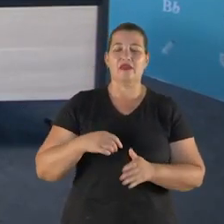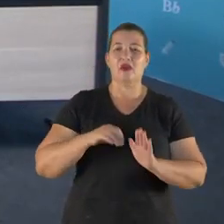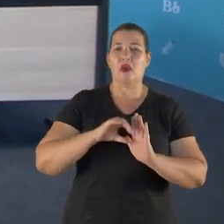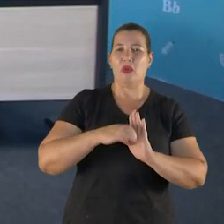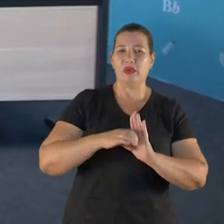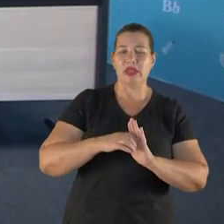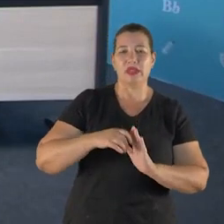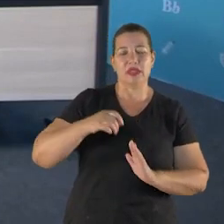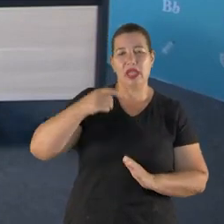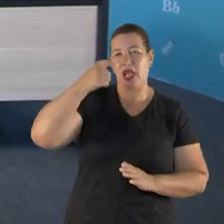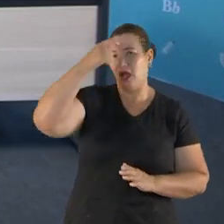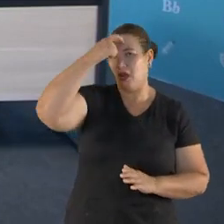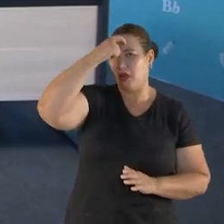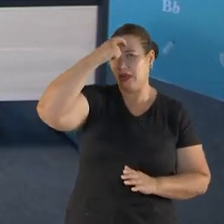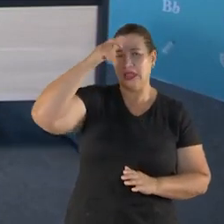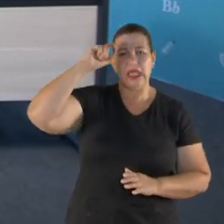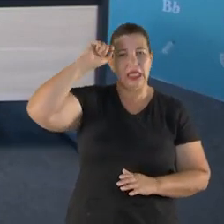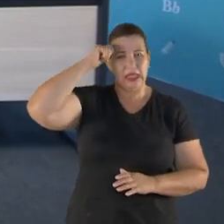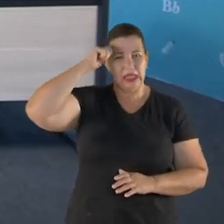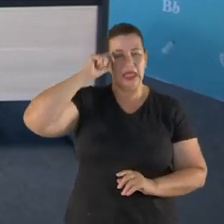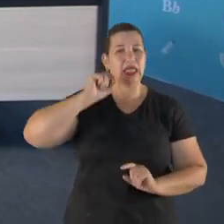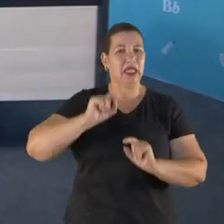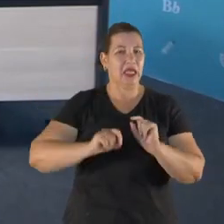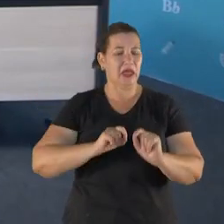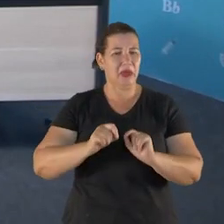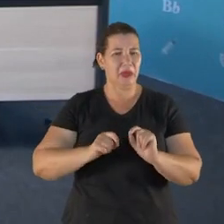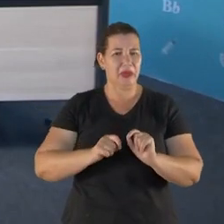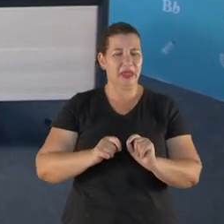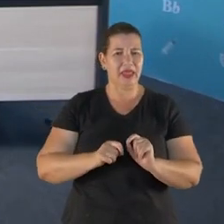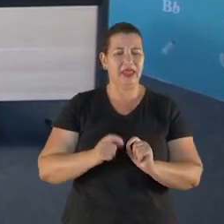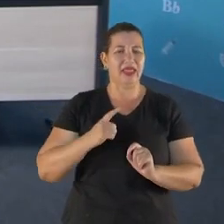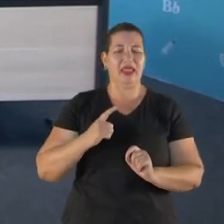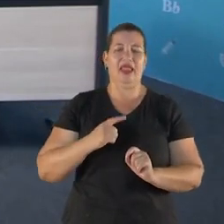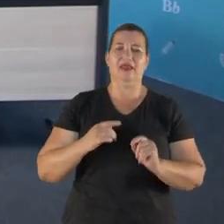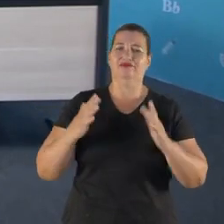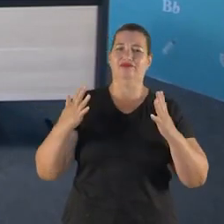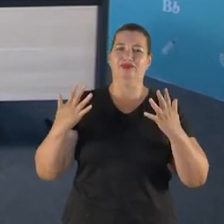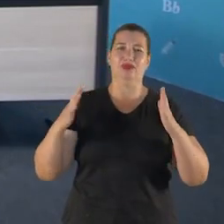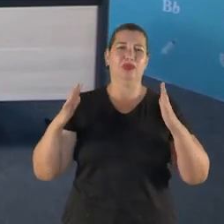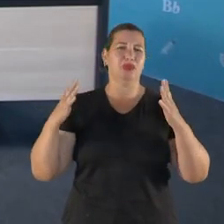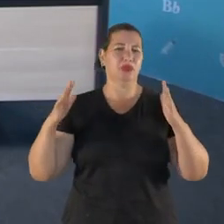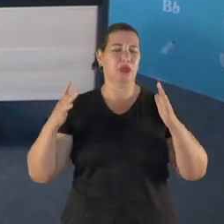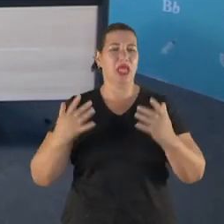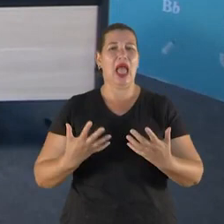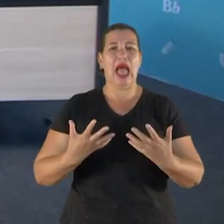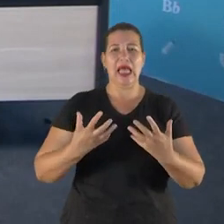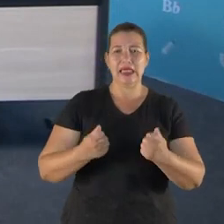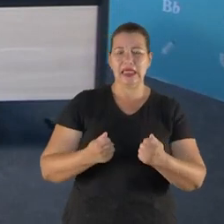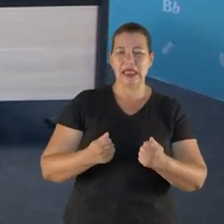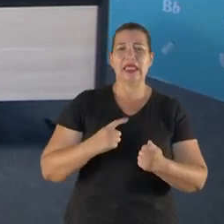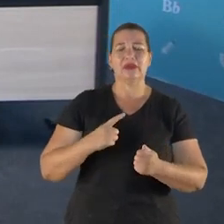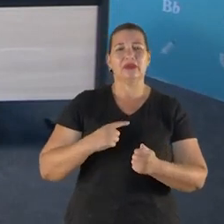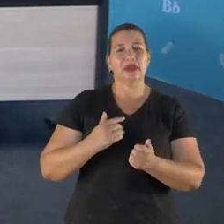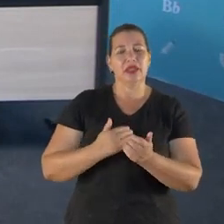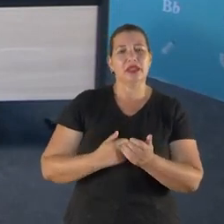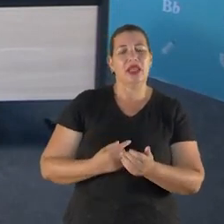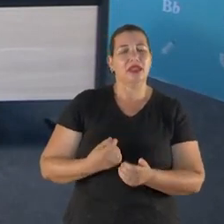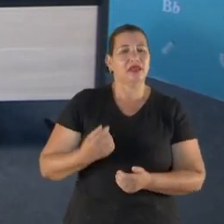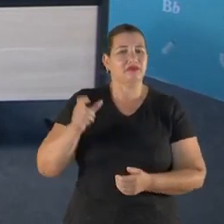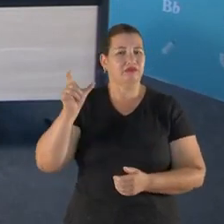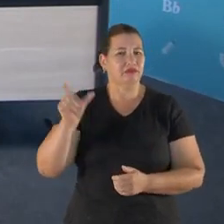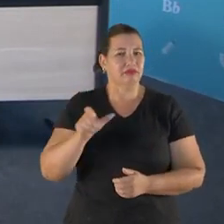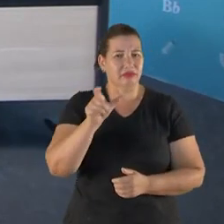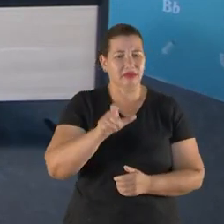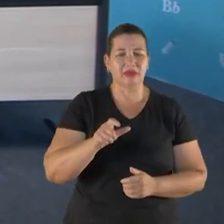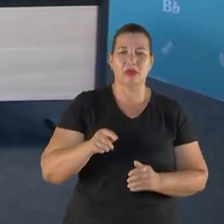1971. O conceito consciência negra evoca o sentimento de aclamação e aceitação